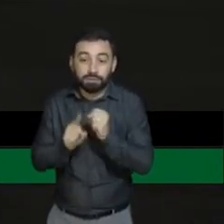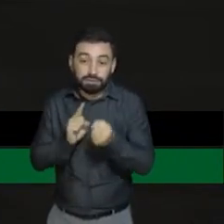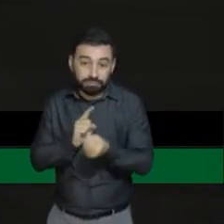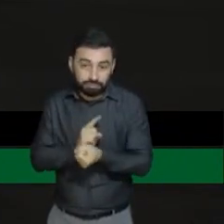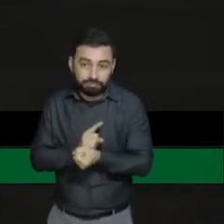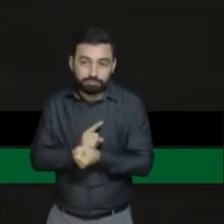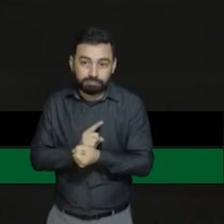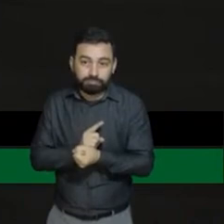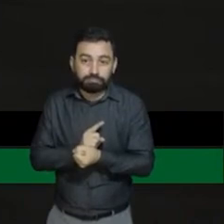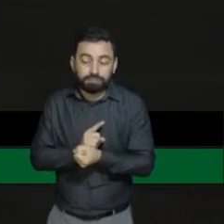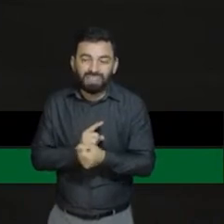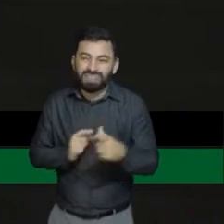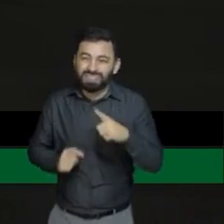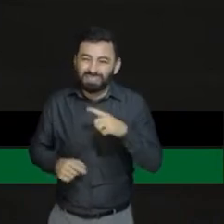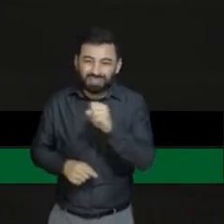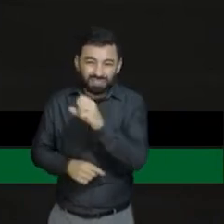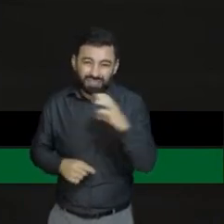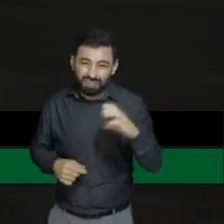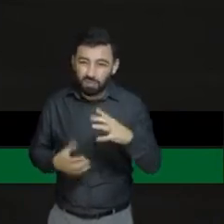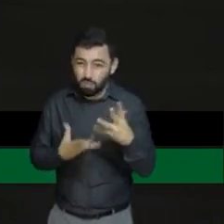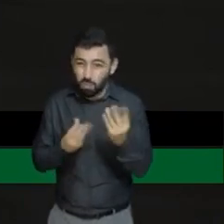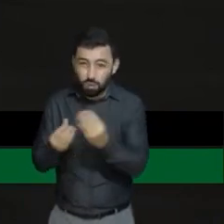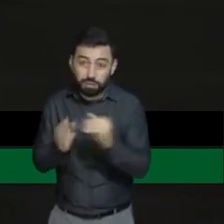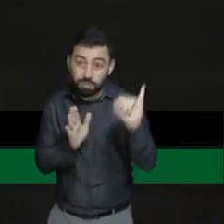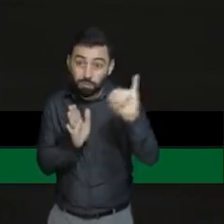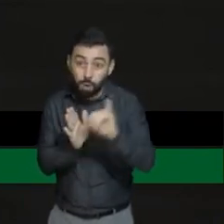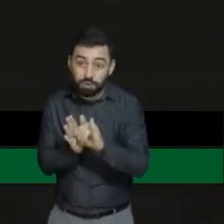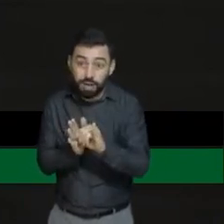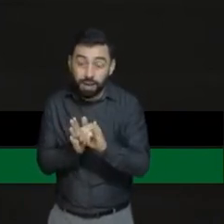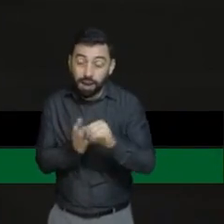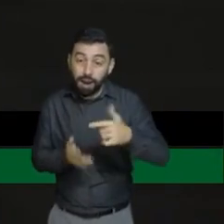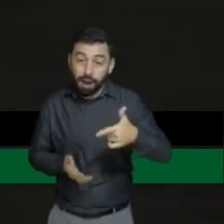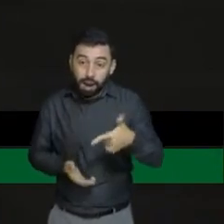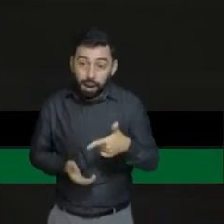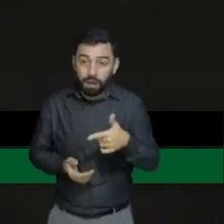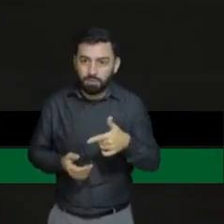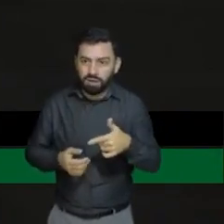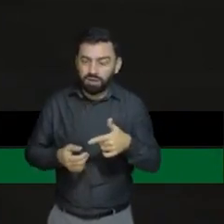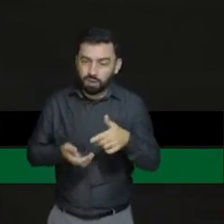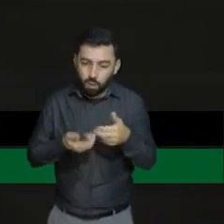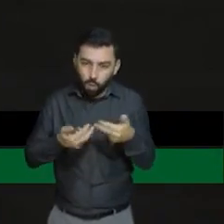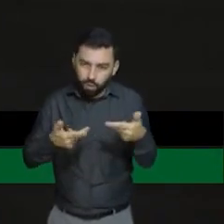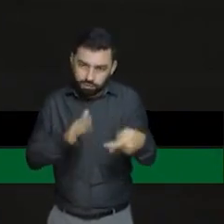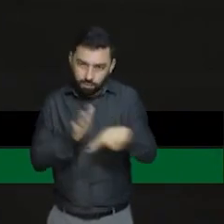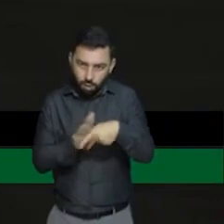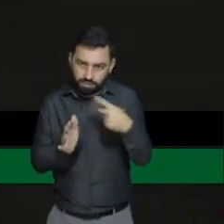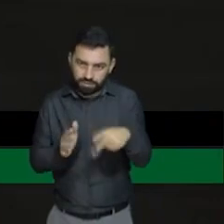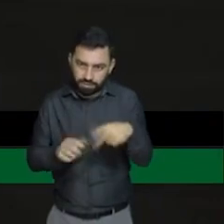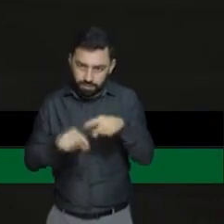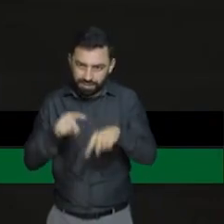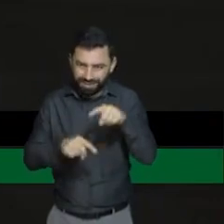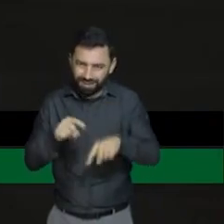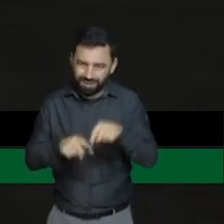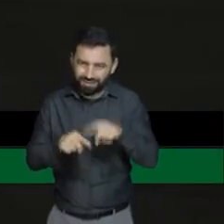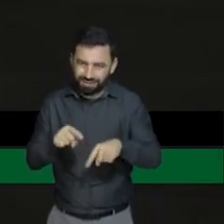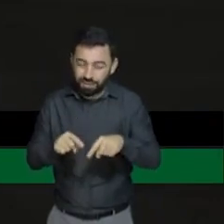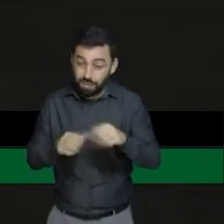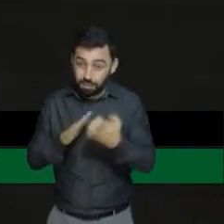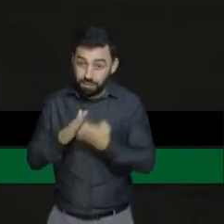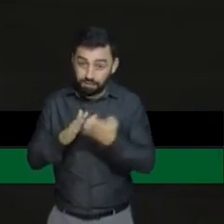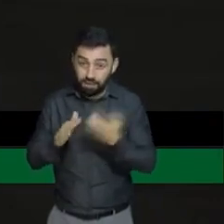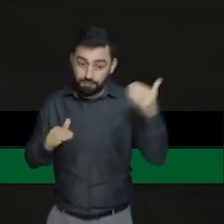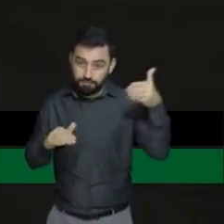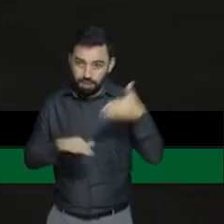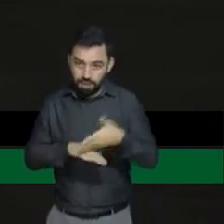ela é incubadora de grandes importadores de armas de fogo e equipamentos. Isto é, esses grandes empresários vêm para o nosso